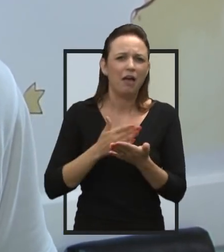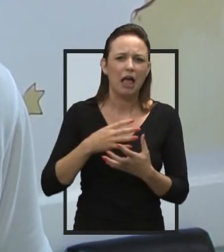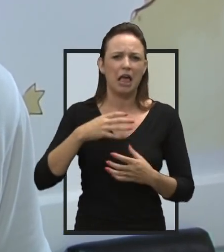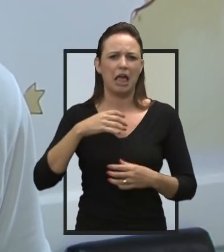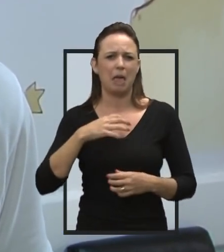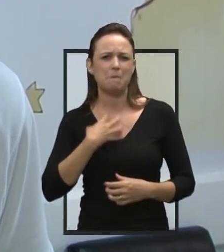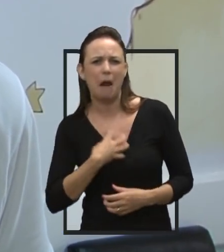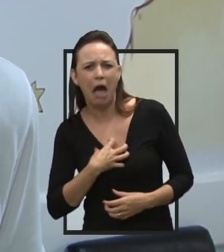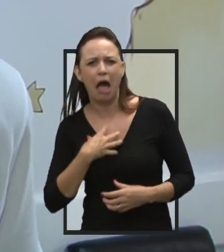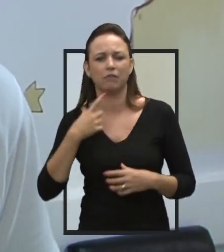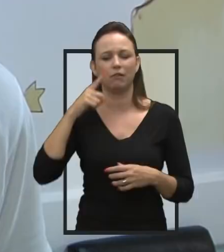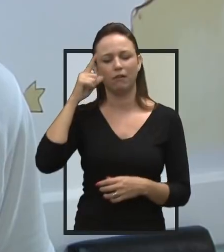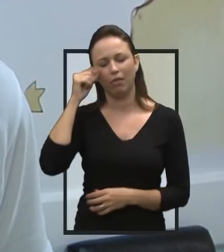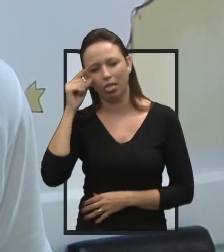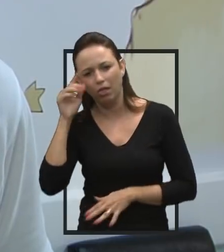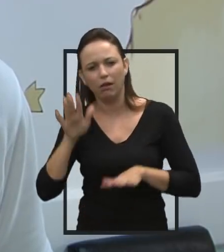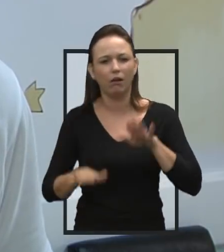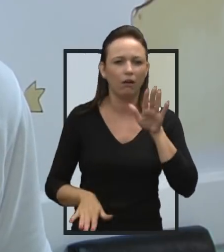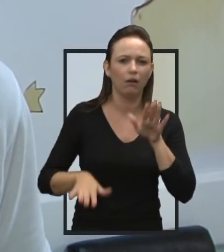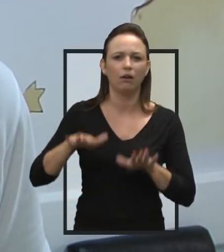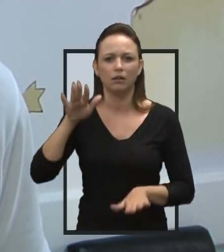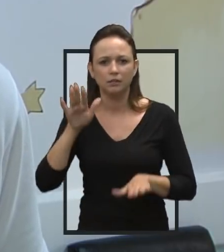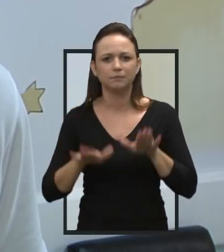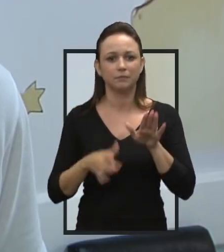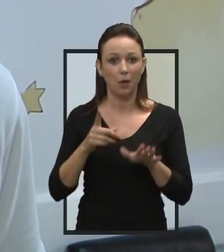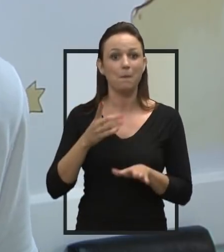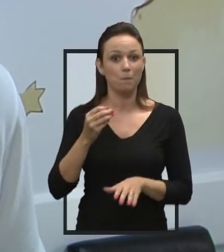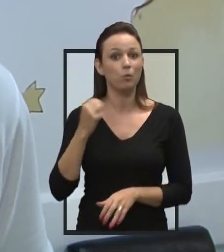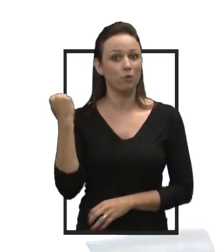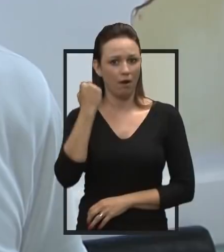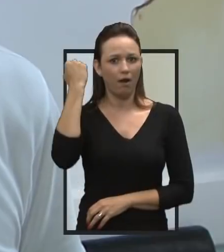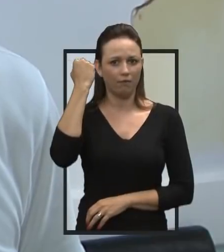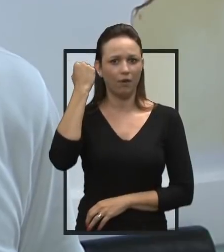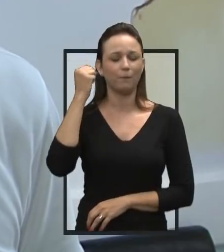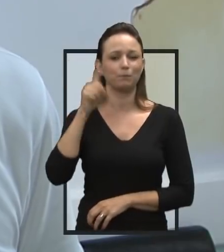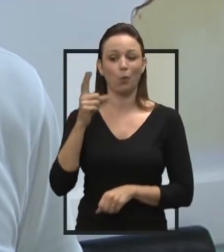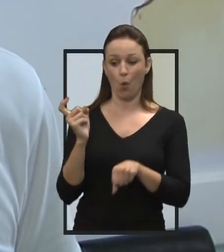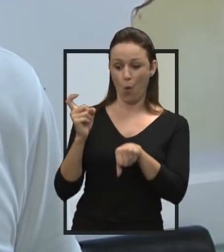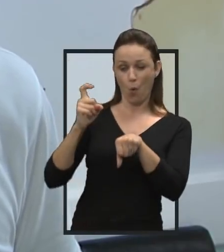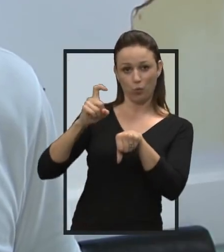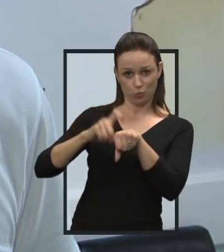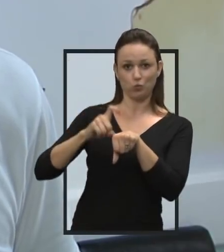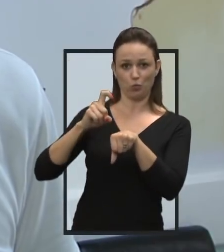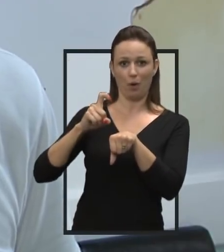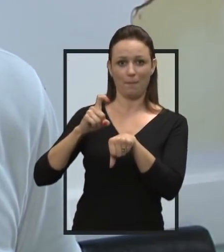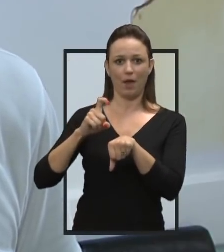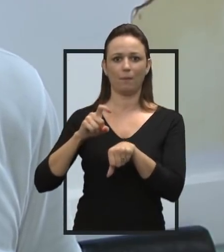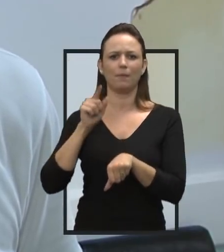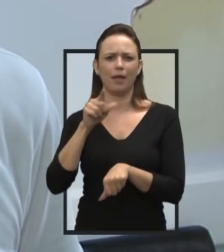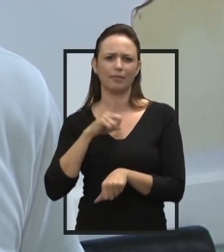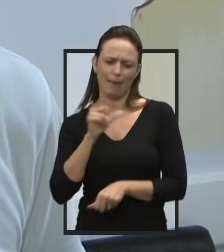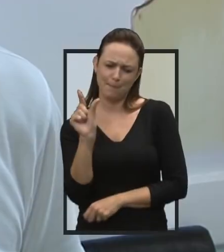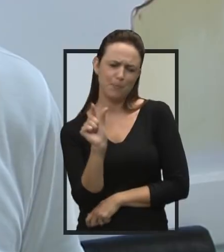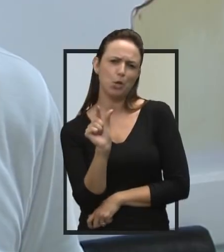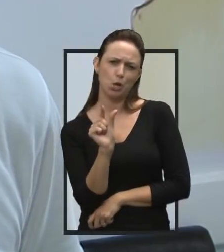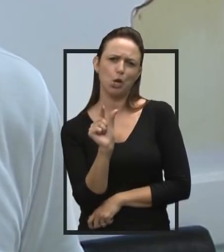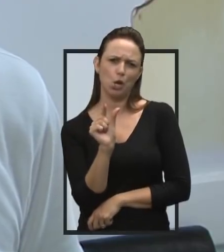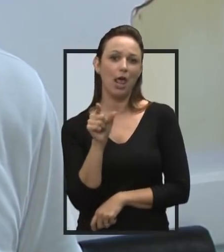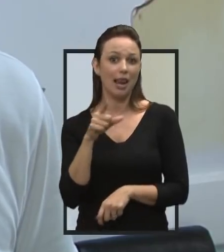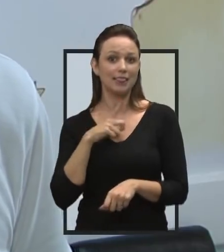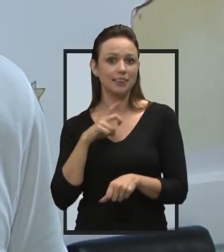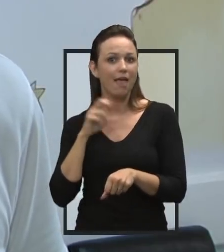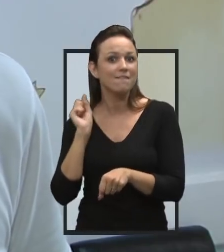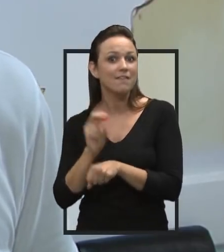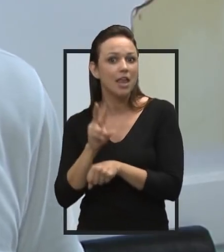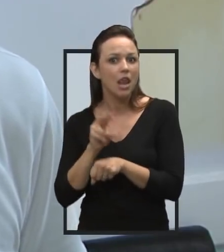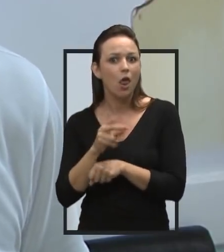irritada, uma hora está mais sonolenta. Então são uns quadros muito graves. O escorpião, apesar daquele pequeno tamanho, ele tem um